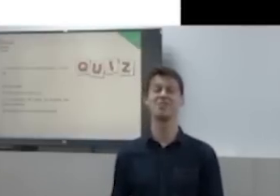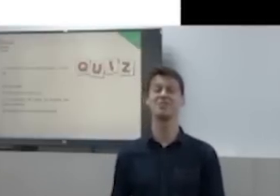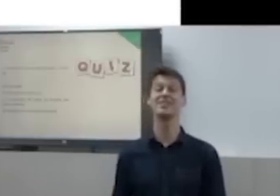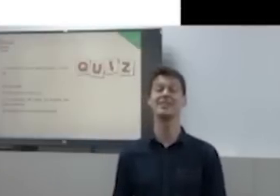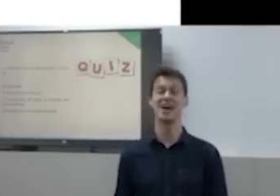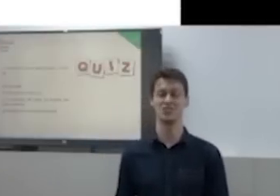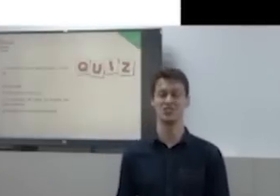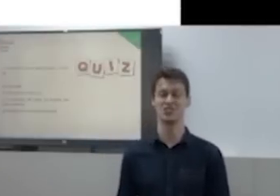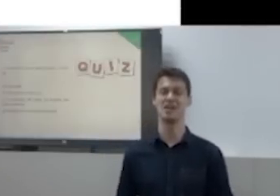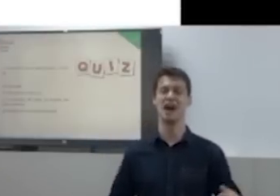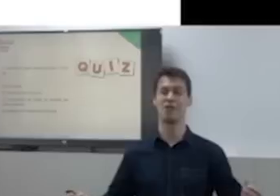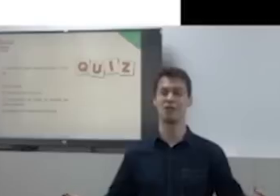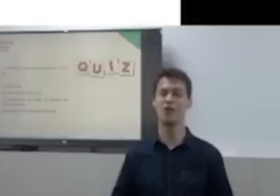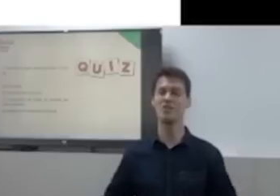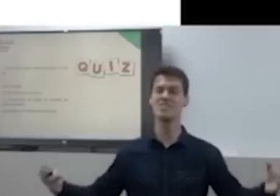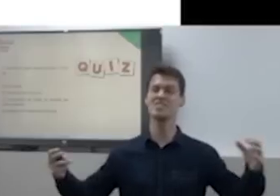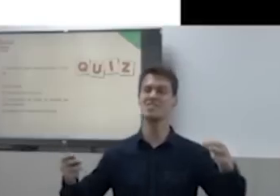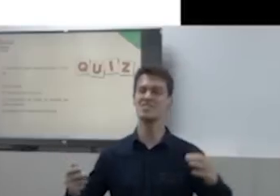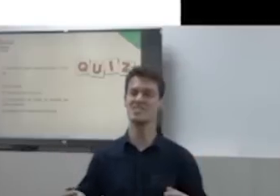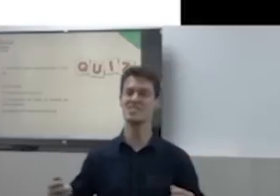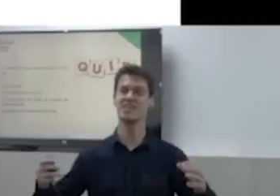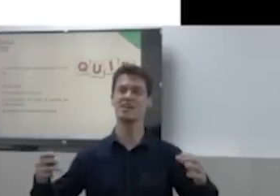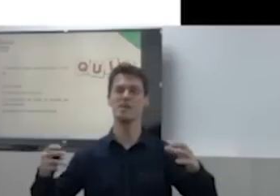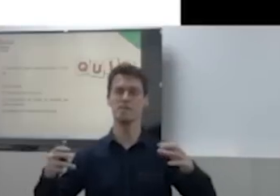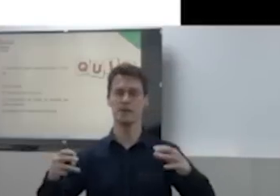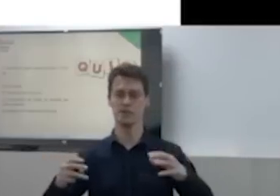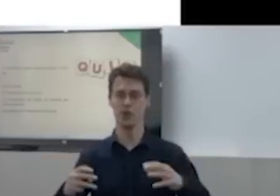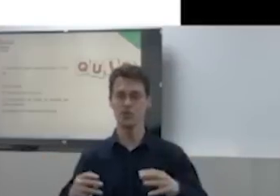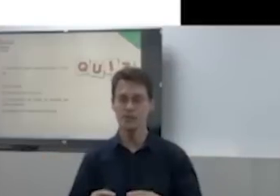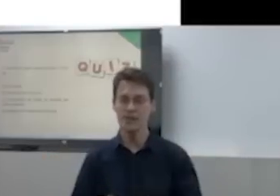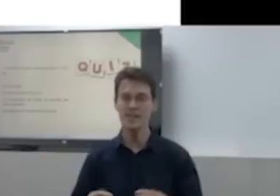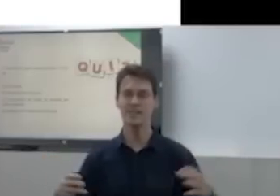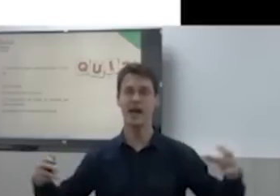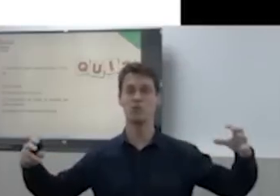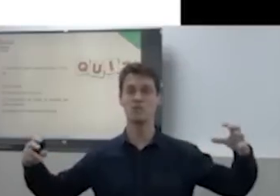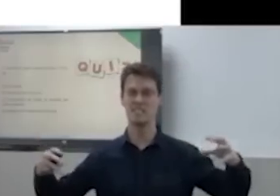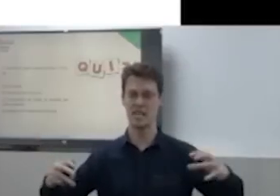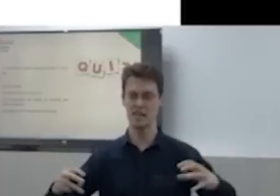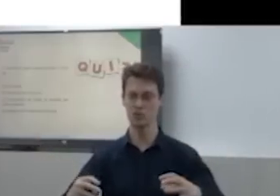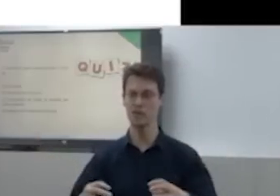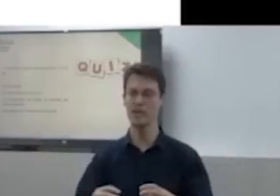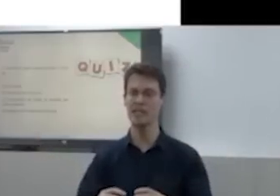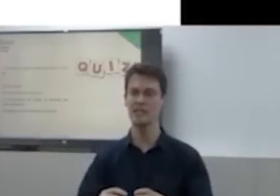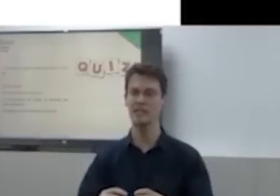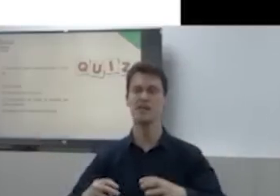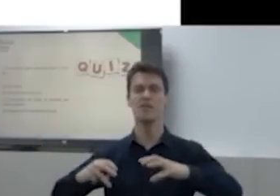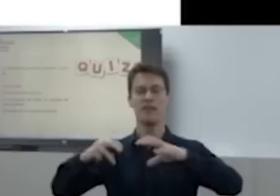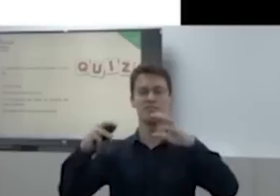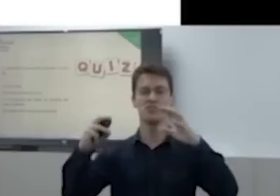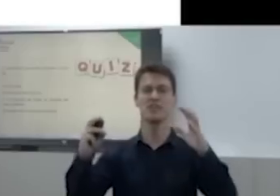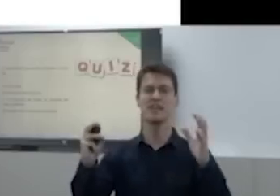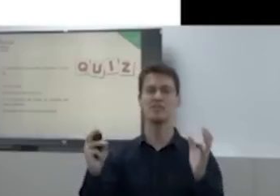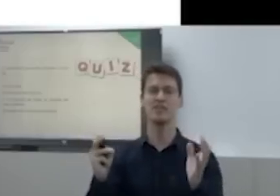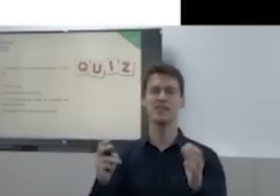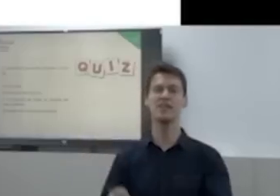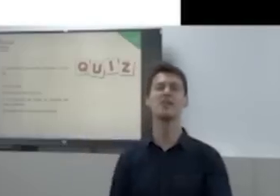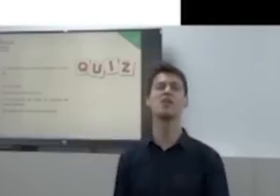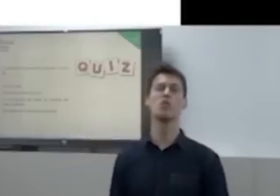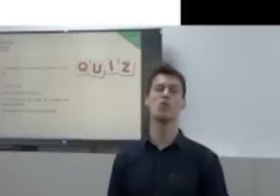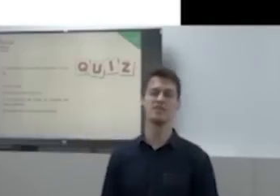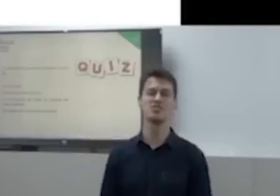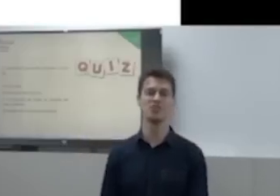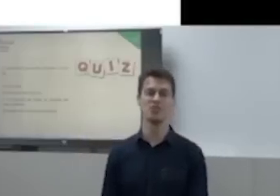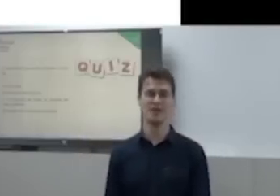a gravidade. A força exercida pelo nosso planeta ao centro dele faz com que